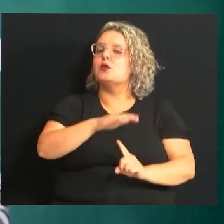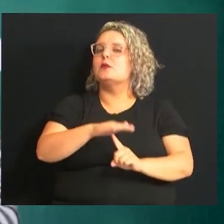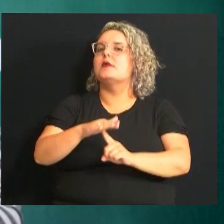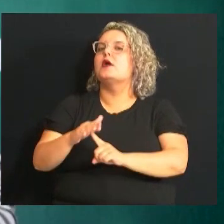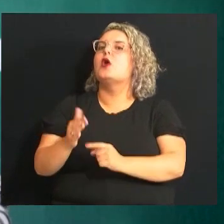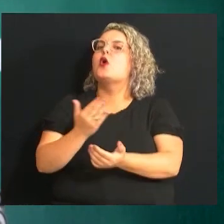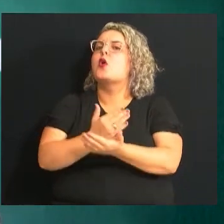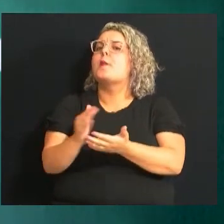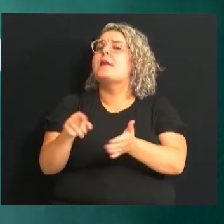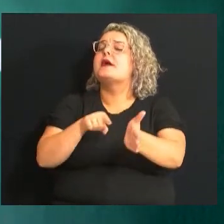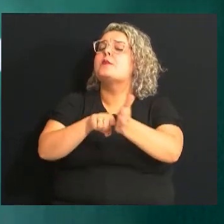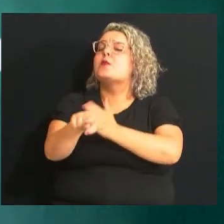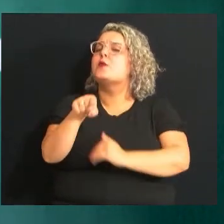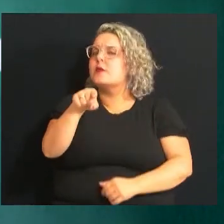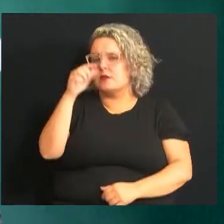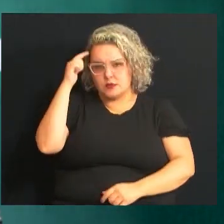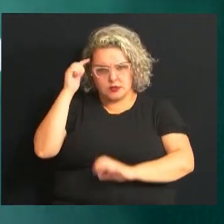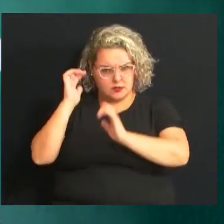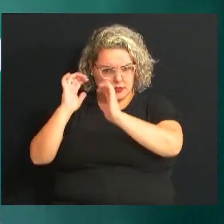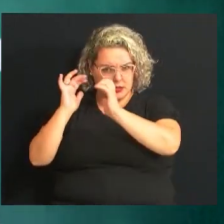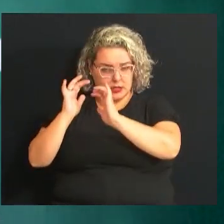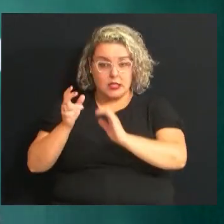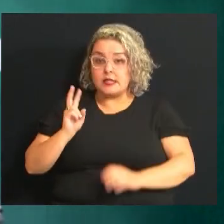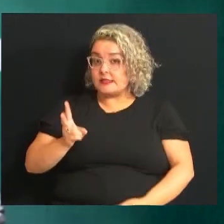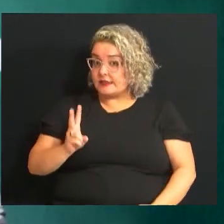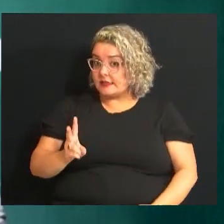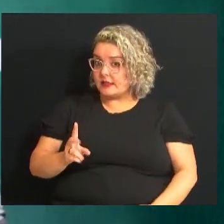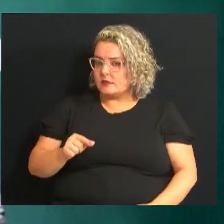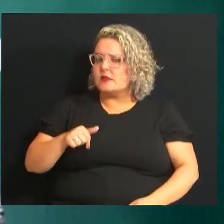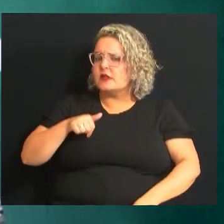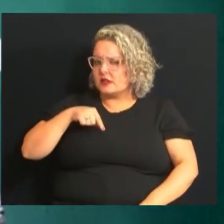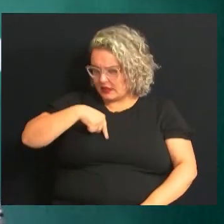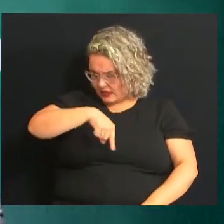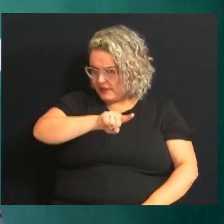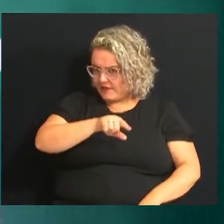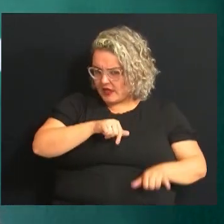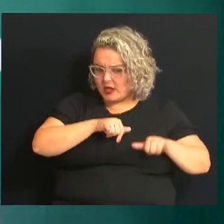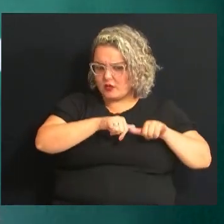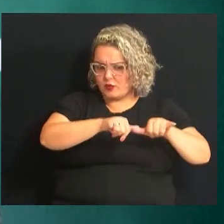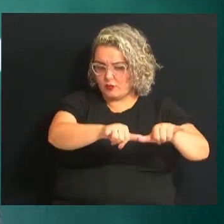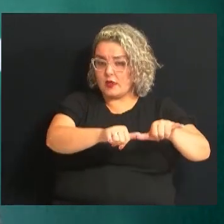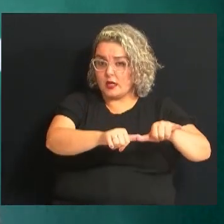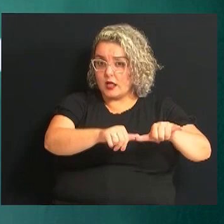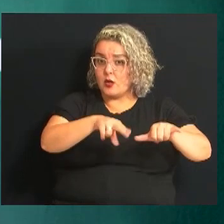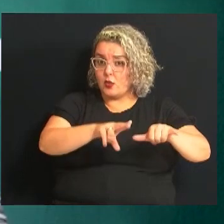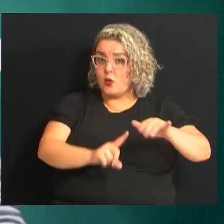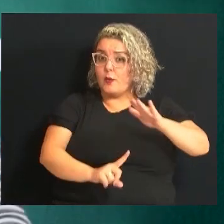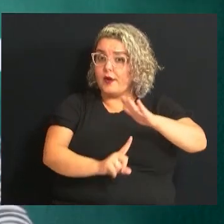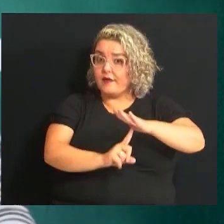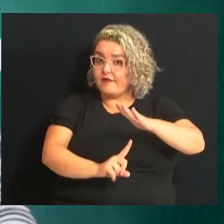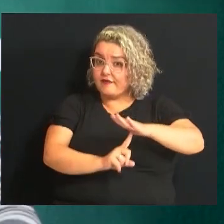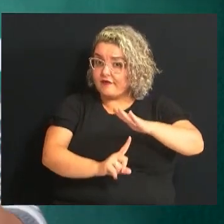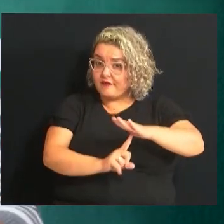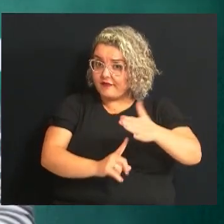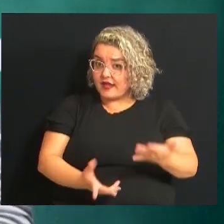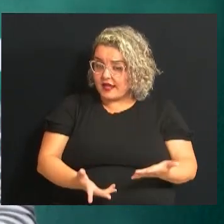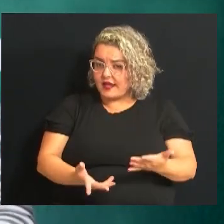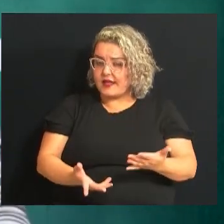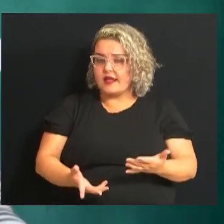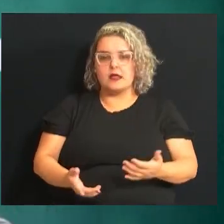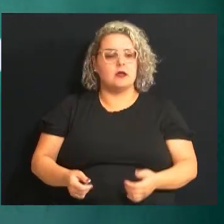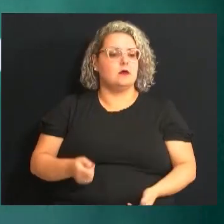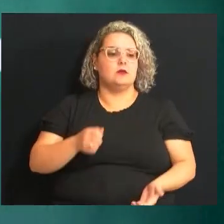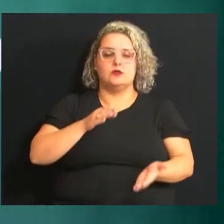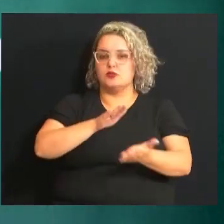Ambiental está no ar e começa te fazendo uma pergunta para você ir de casa refletir. Toda vez que você vai ao